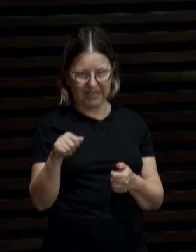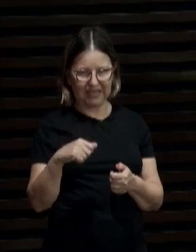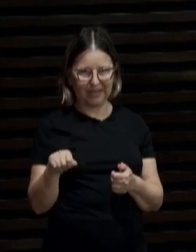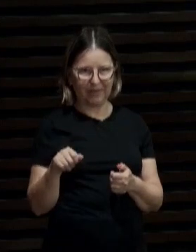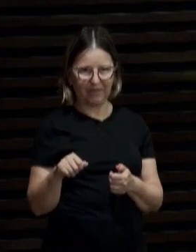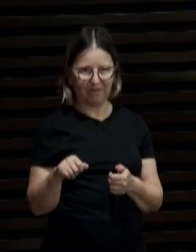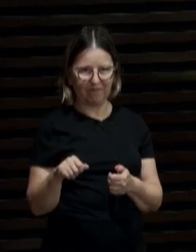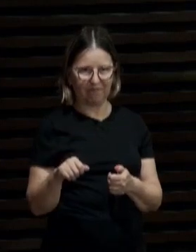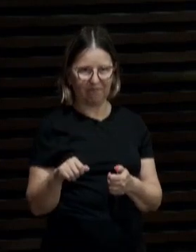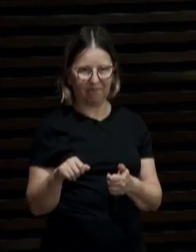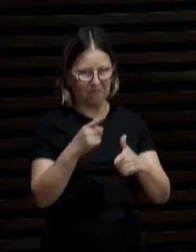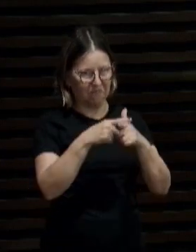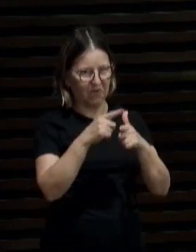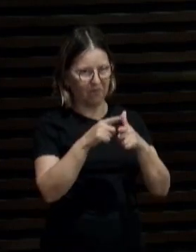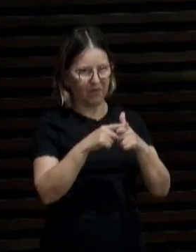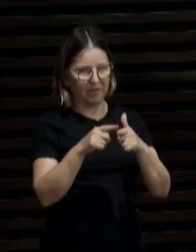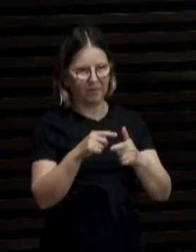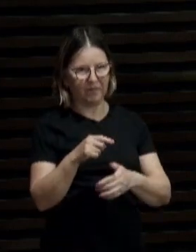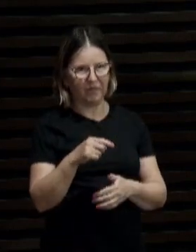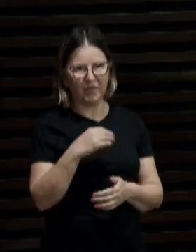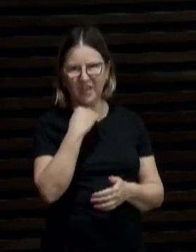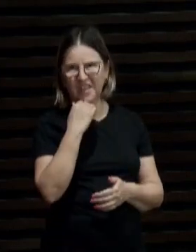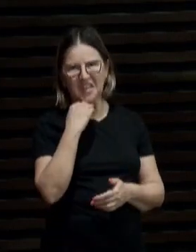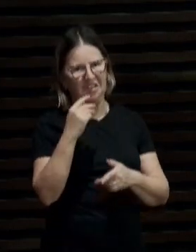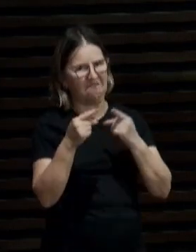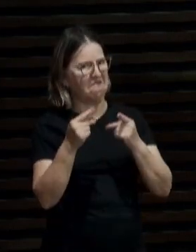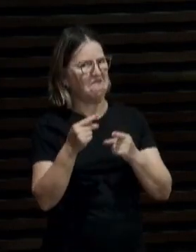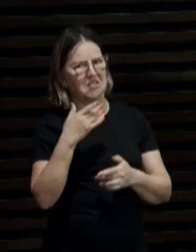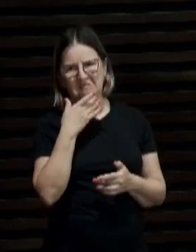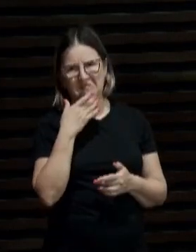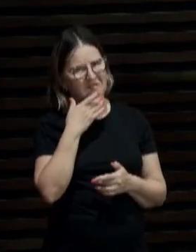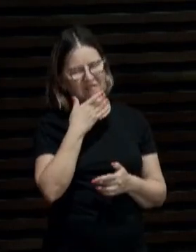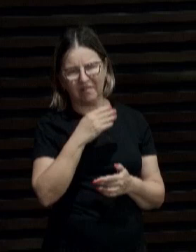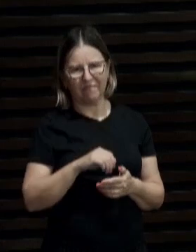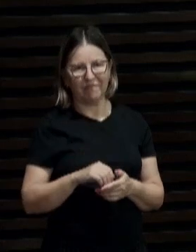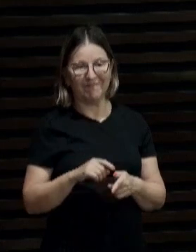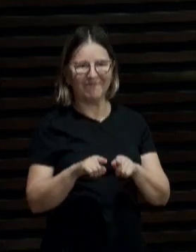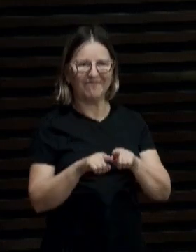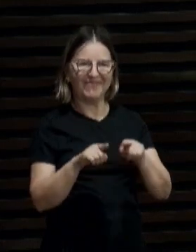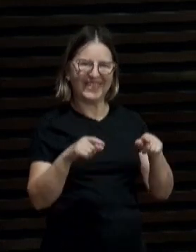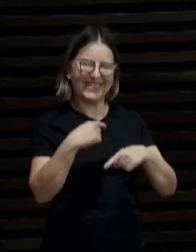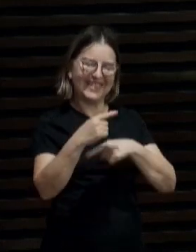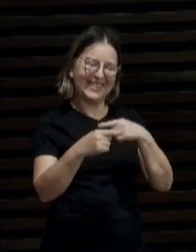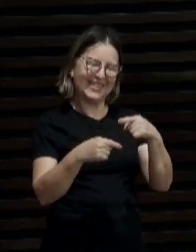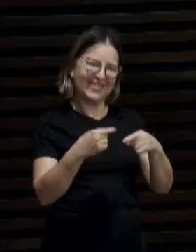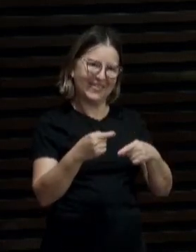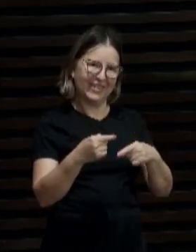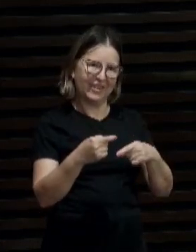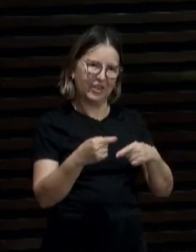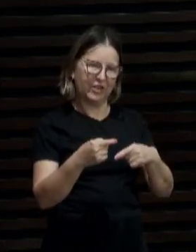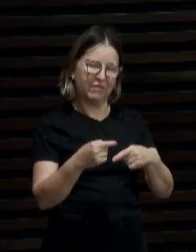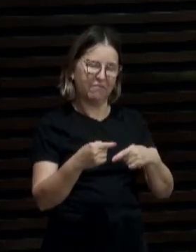situação adversa, ninguém vai me dizer que é gostoso, não. Mas depois, foi bom